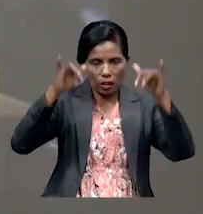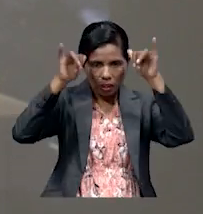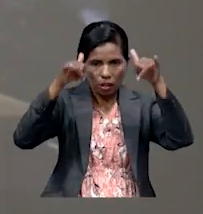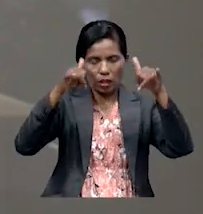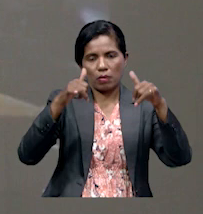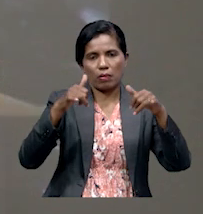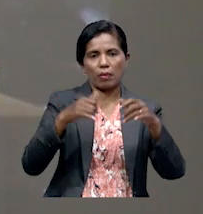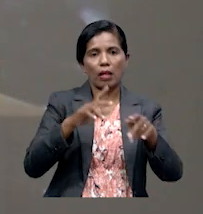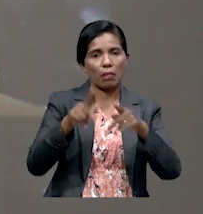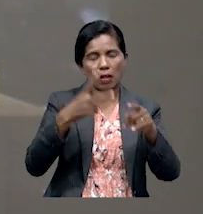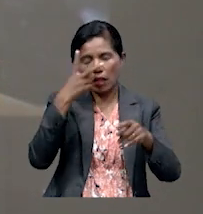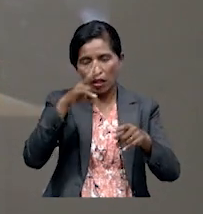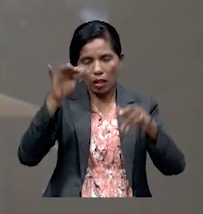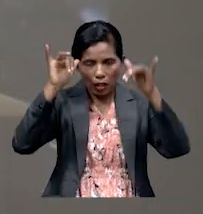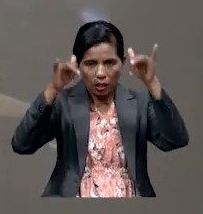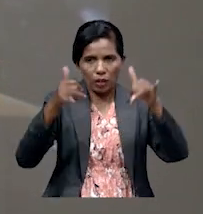fatin sira